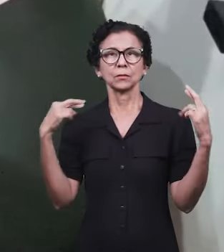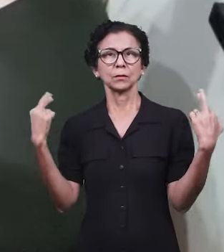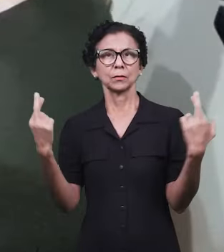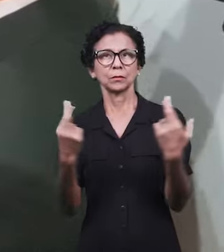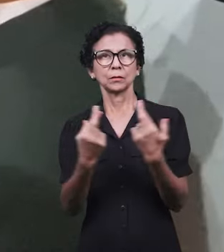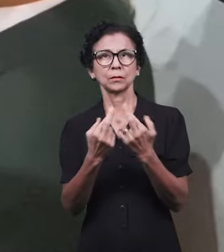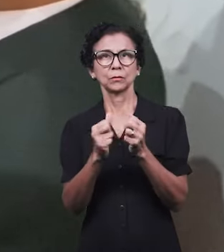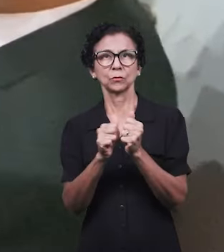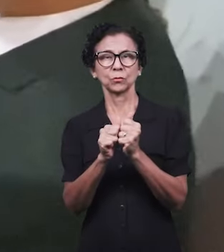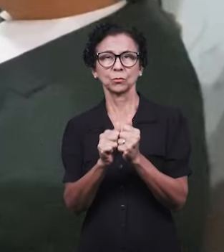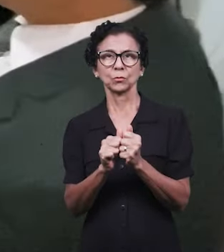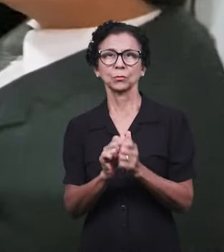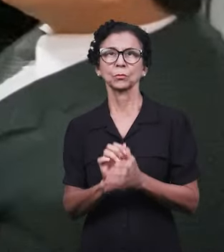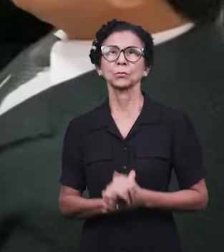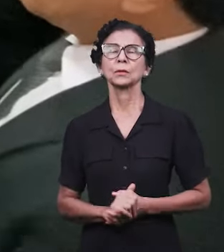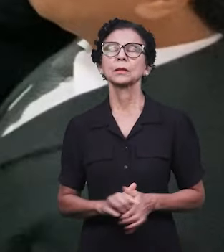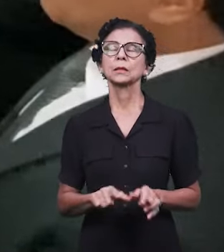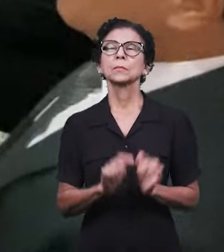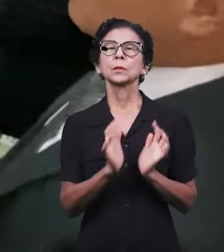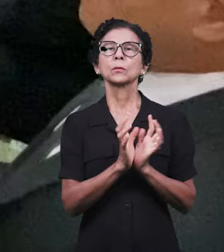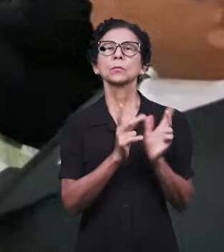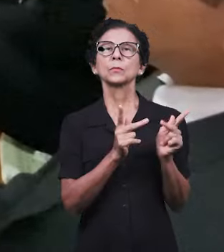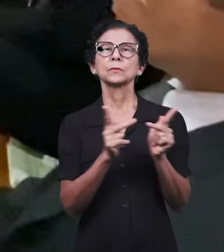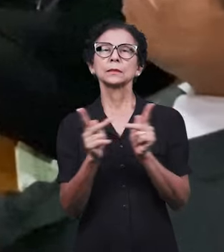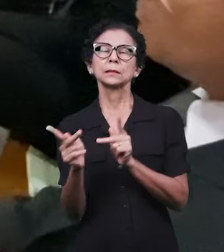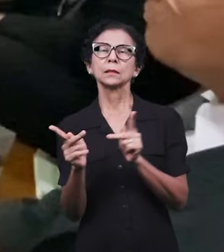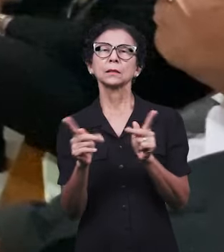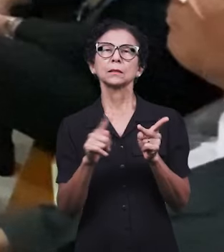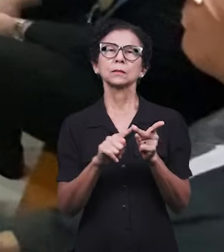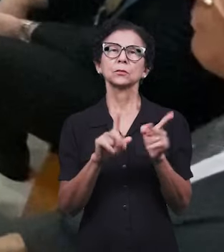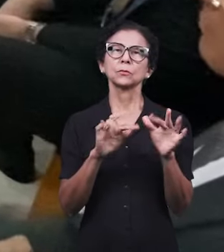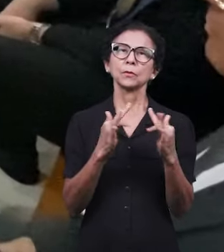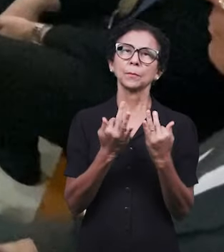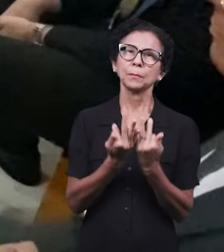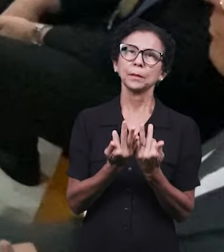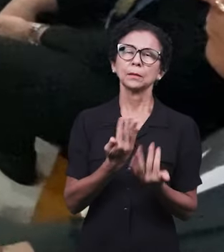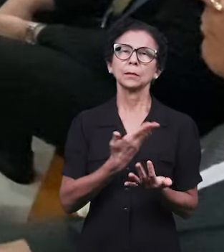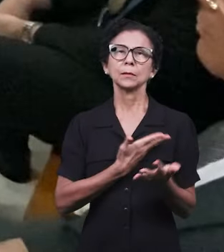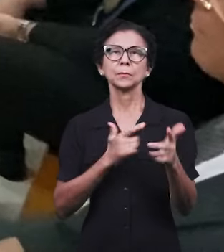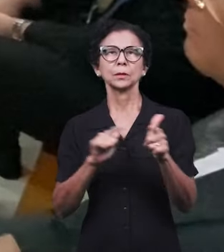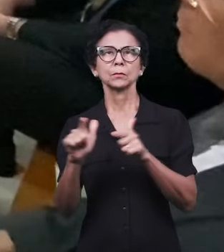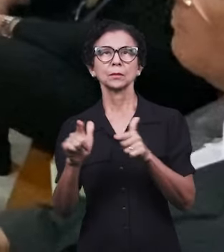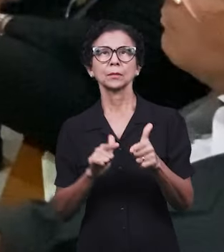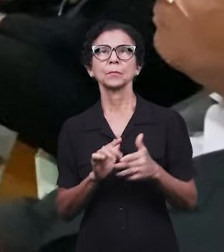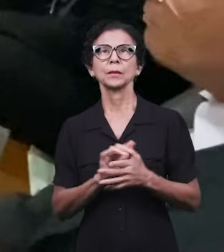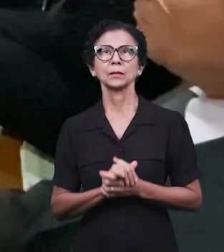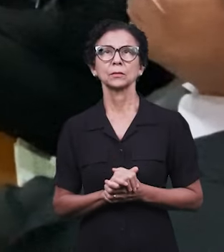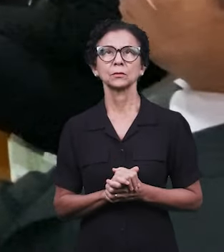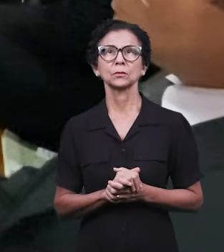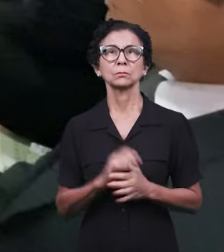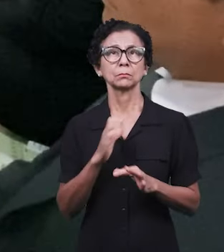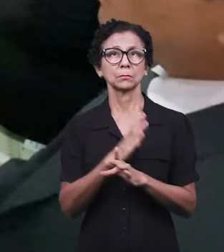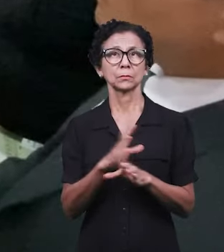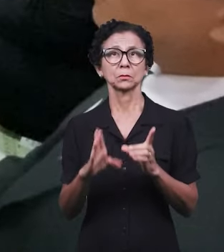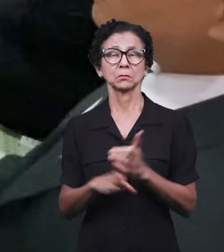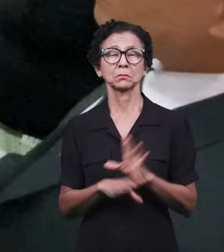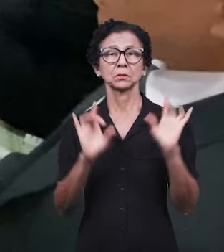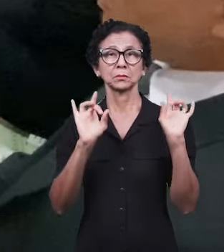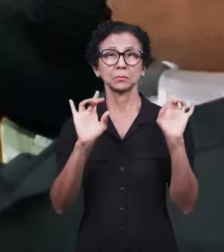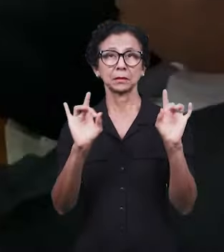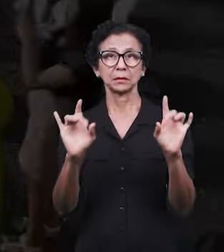jovens participaram de uma vigília, onde cada um pôde experimentar um toque profundo e pessoal do Senhor, recebendo renovo e